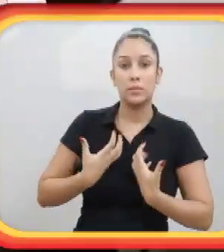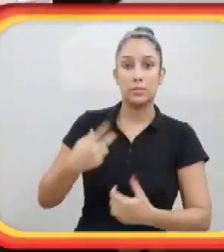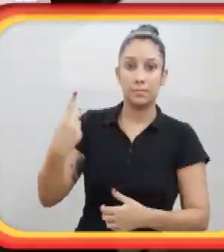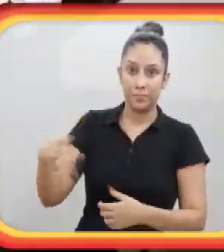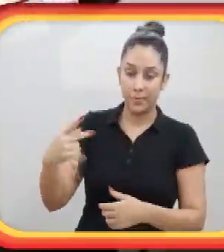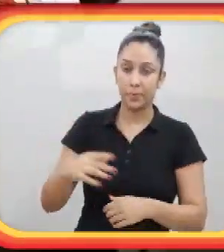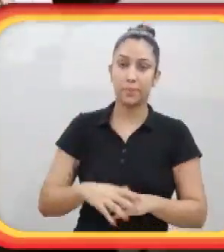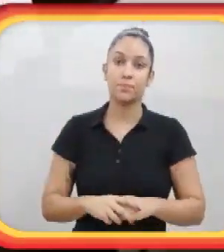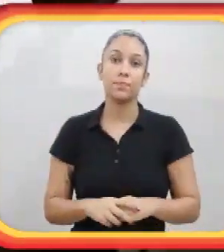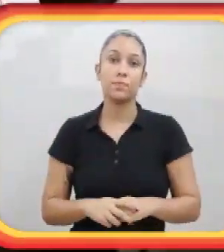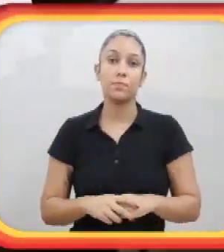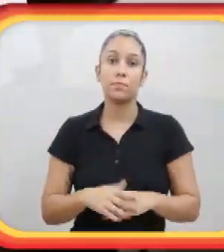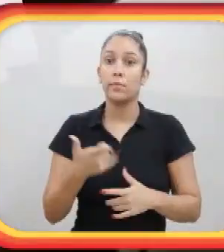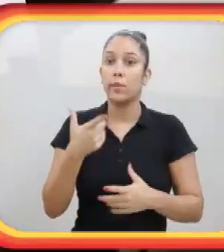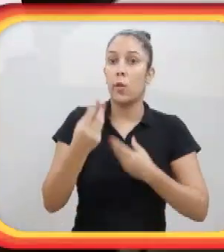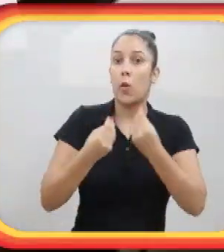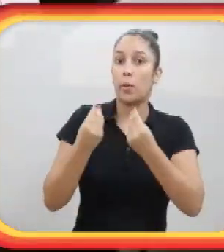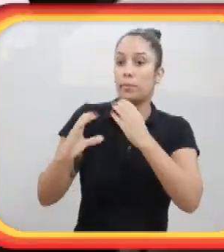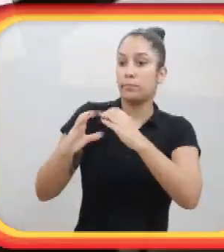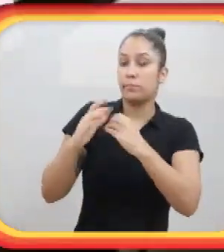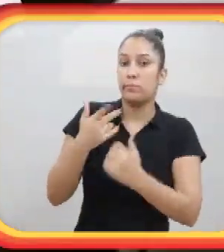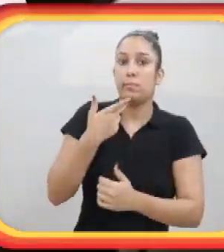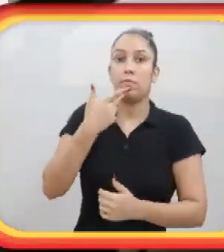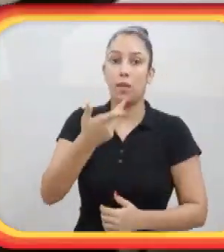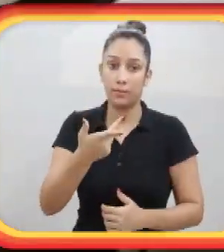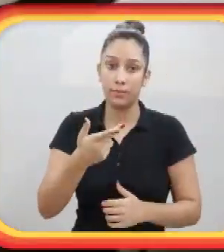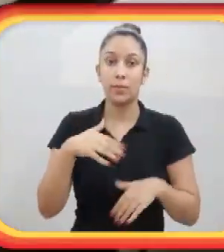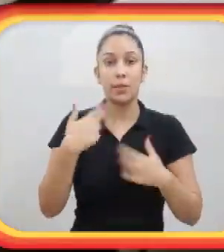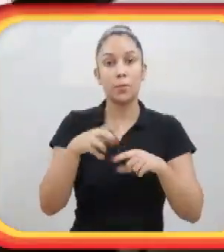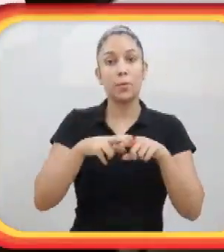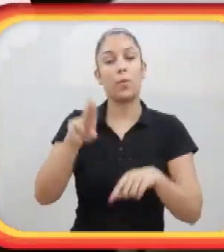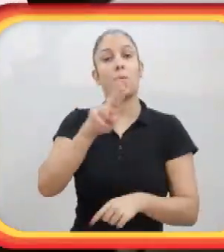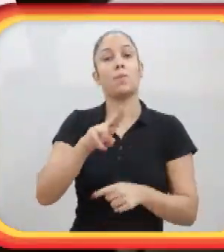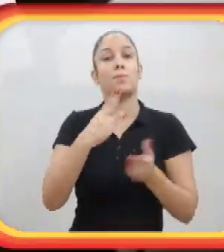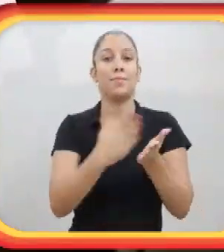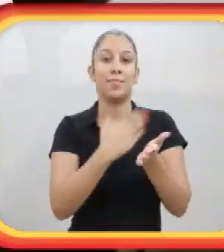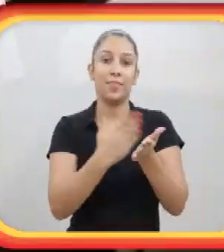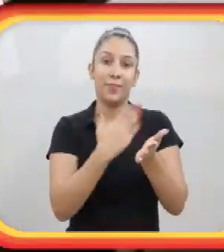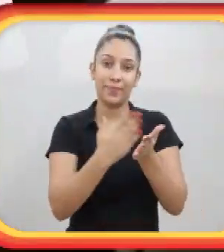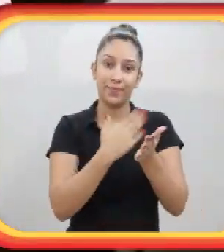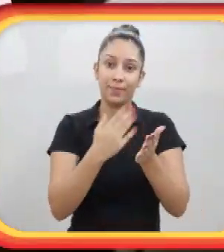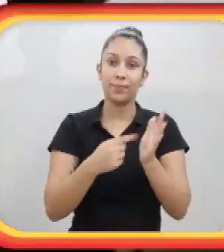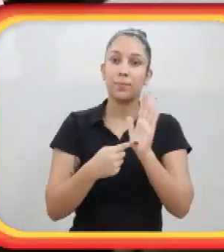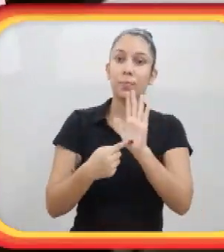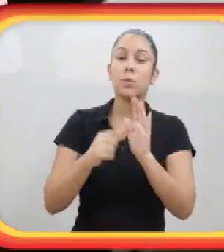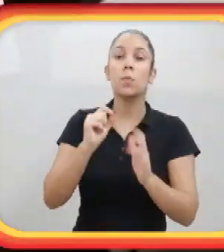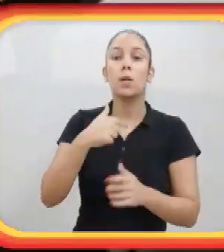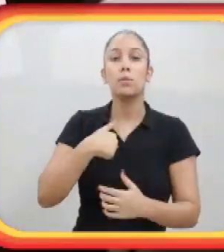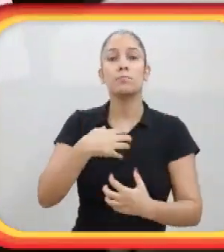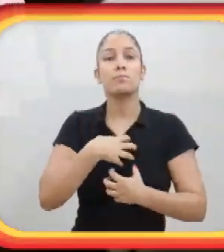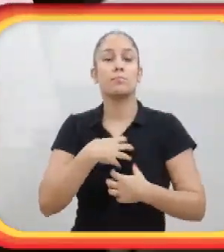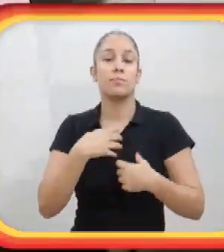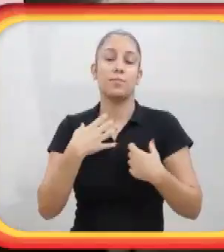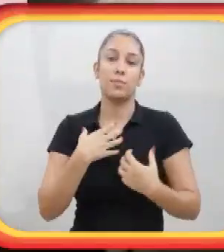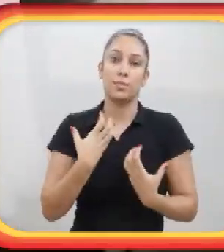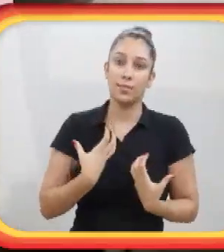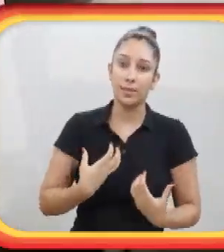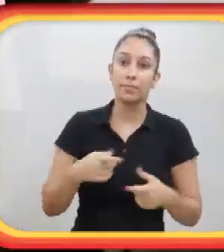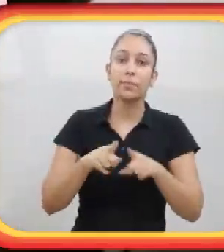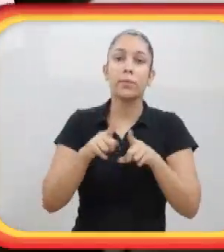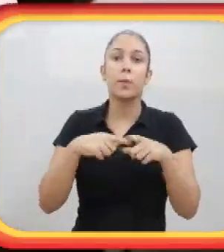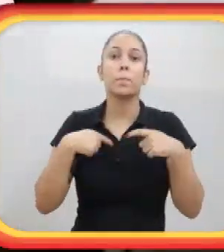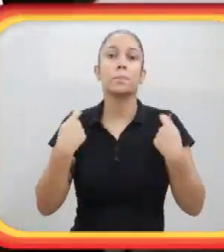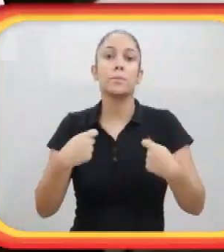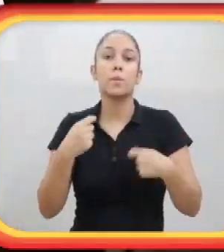estava fazendo um treino de marcha, uma atividade cansativa, e ela não tem como dizer isso com a fala, e aqui, usando o livro,